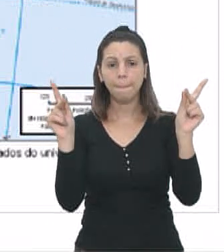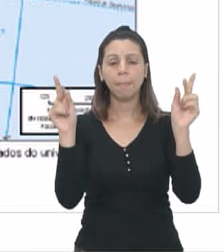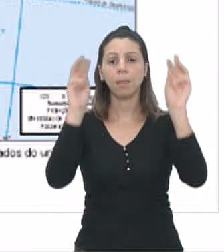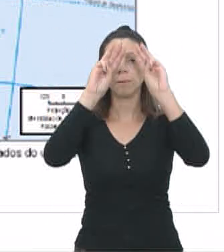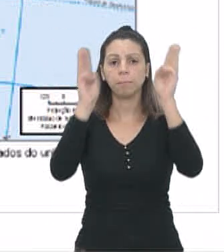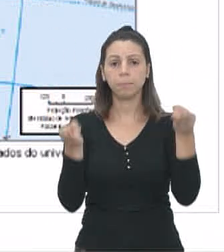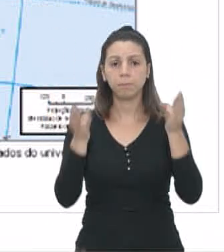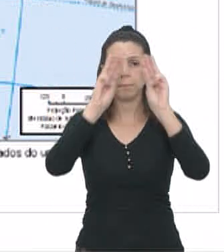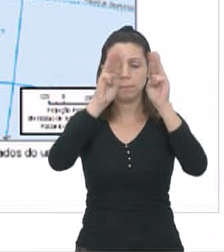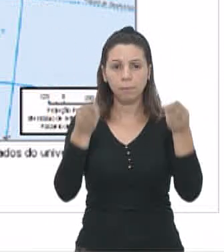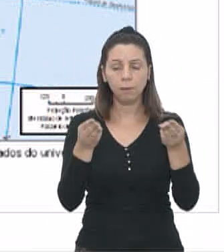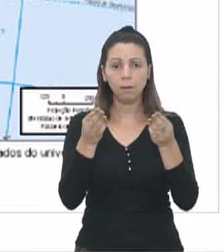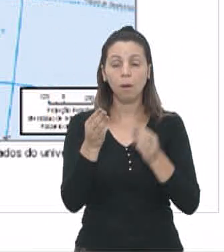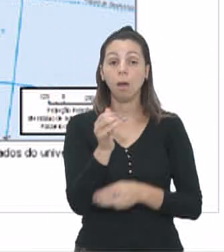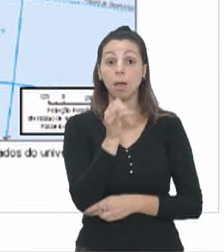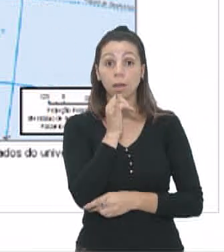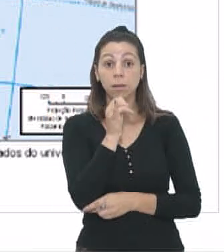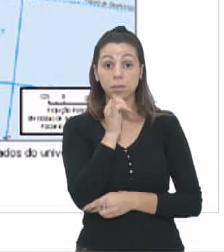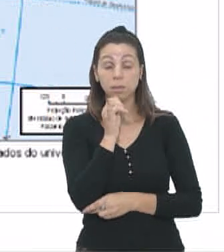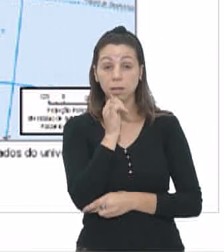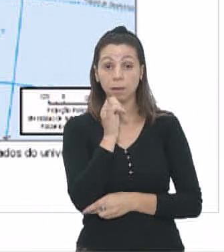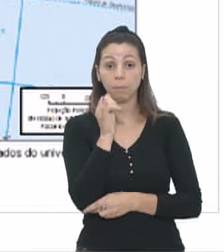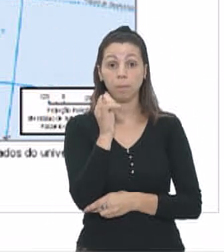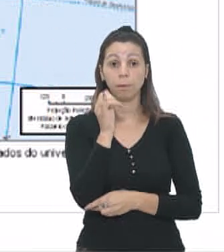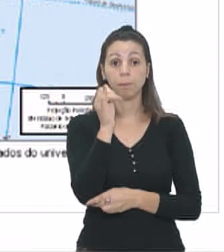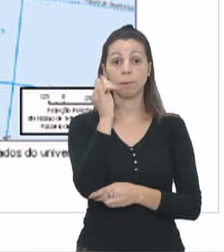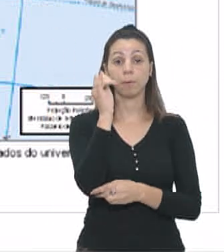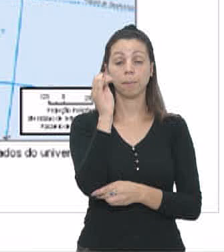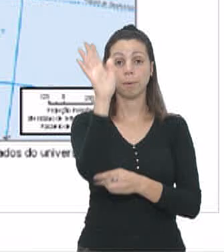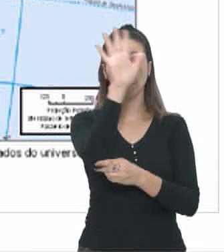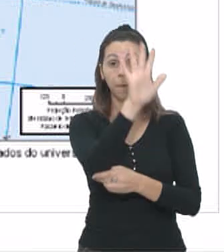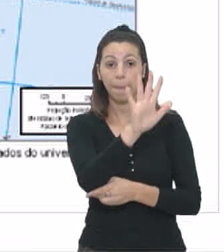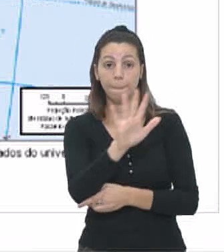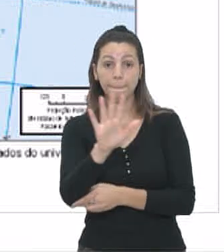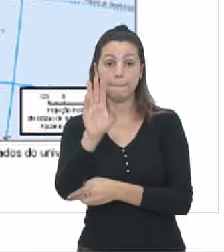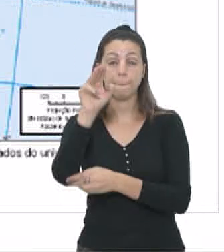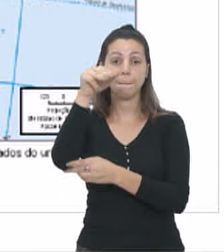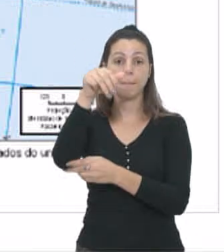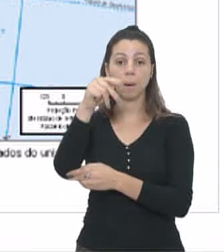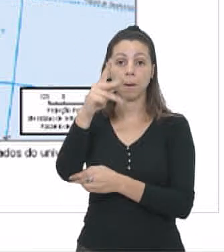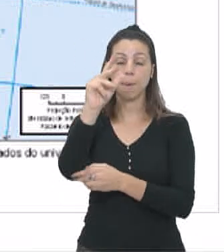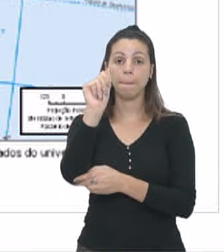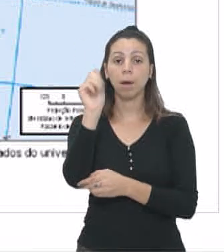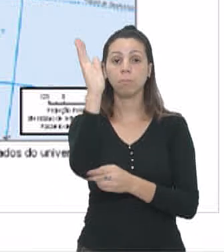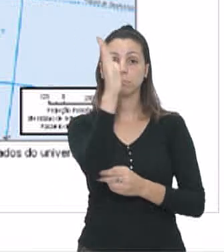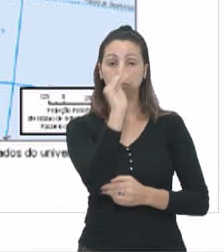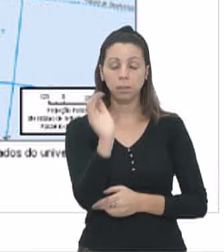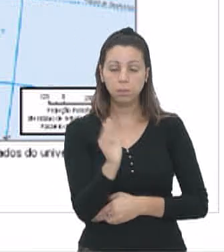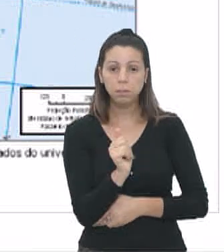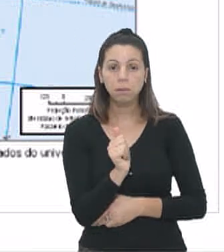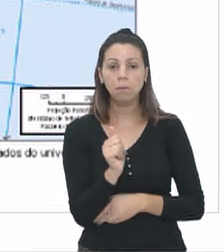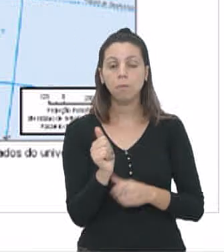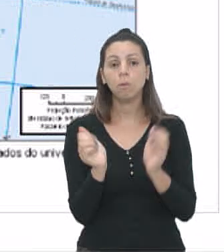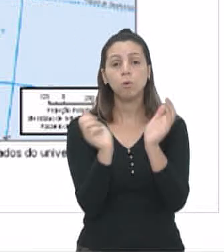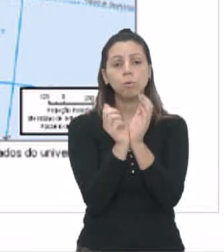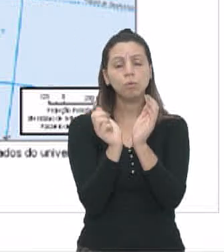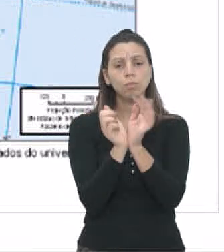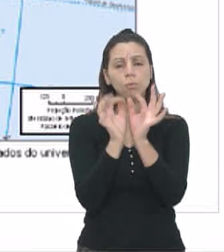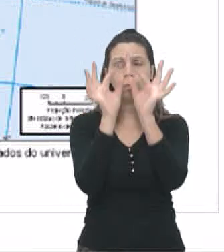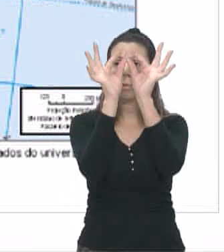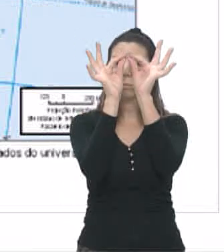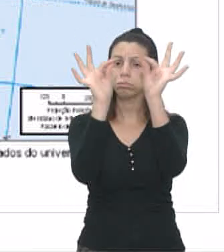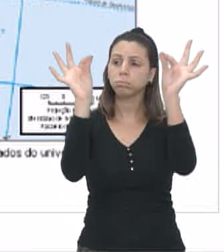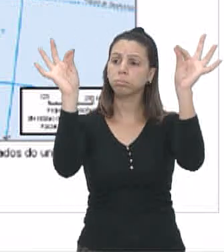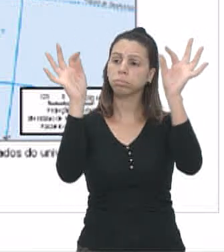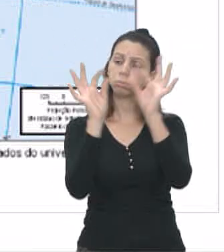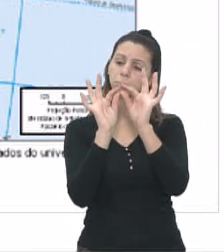Brasil. Olhando para esses mapas do Brasil que nós estamos visualizando na tela, você vê um conjunto de linhas ali representadas. Essas